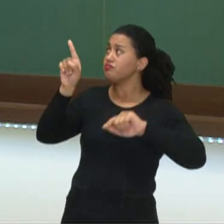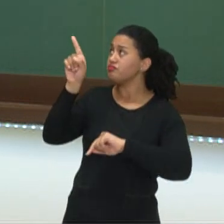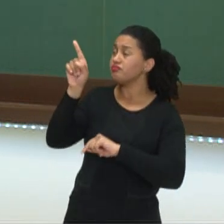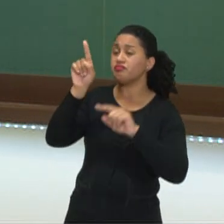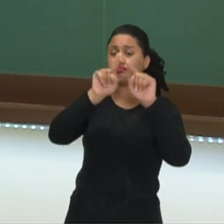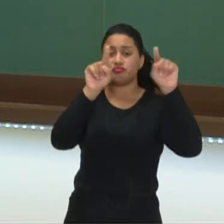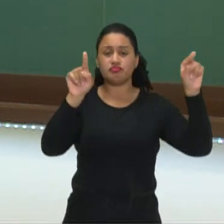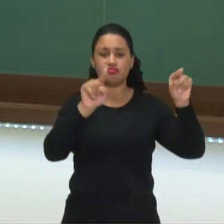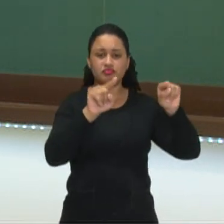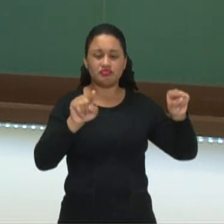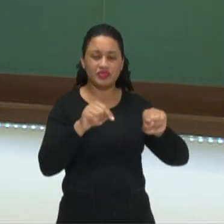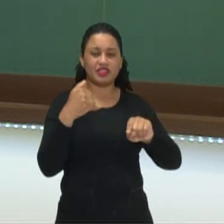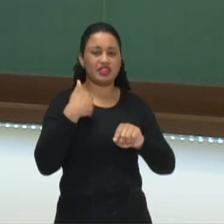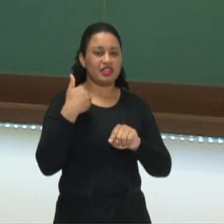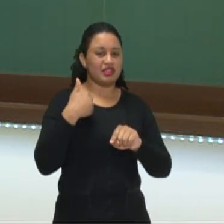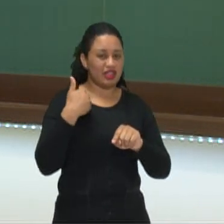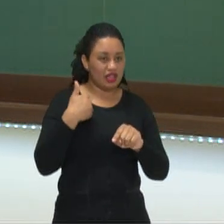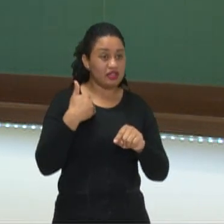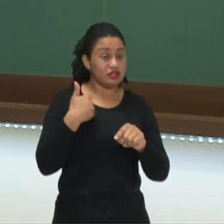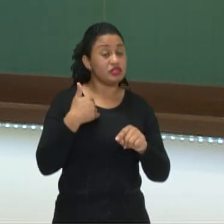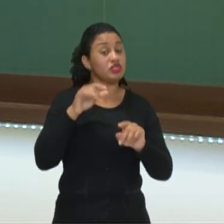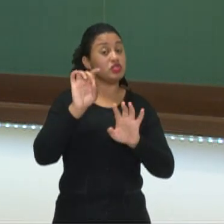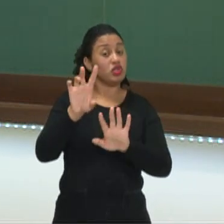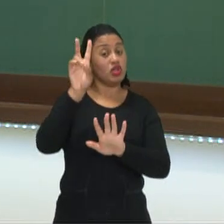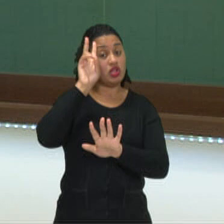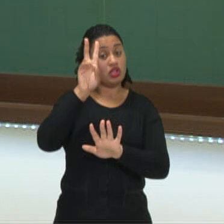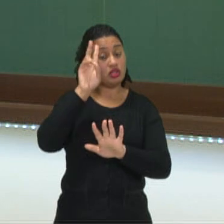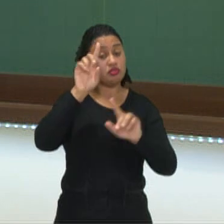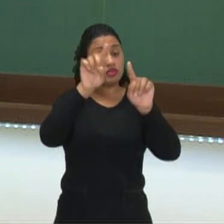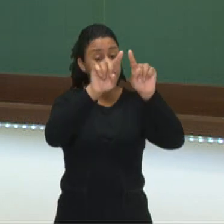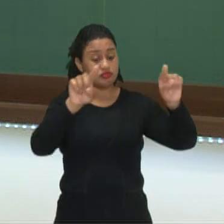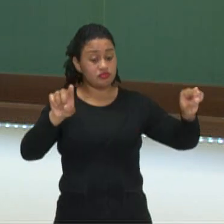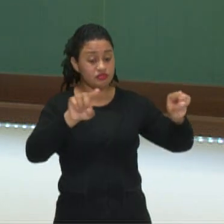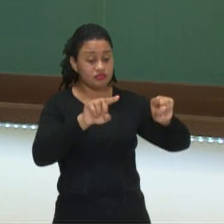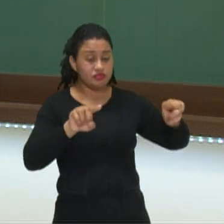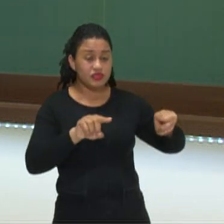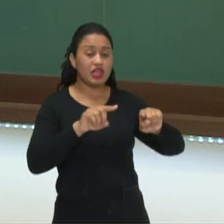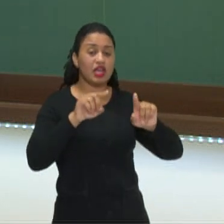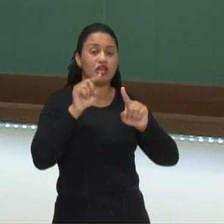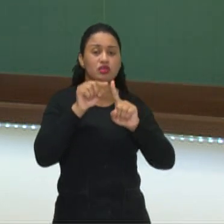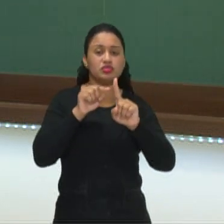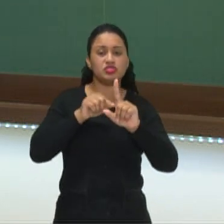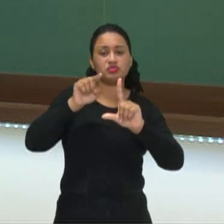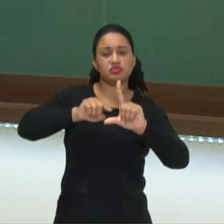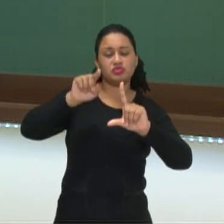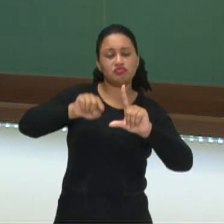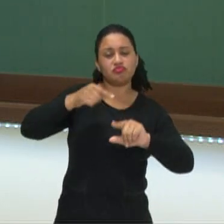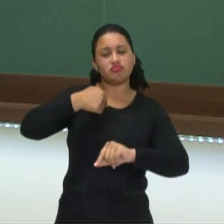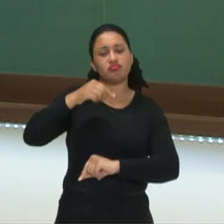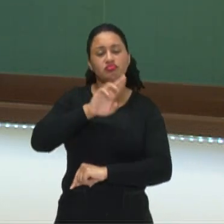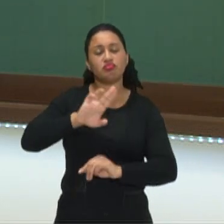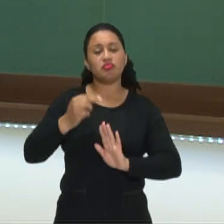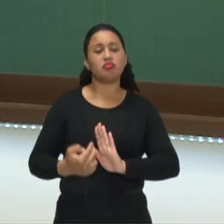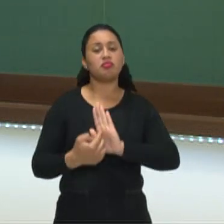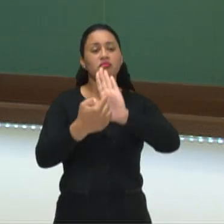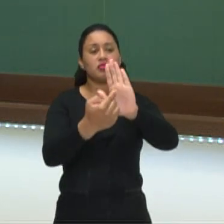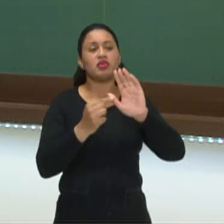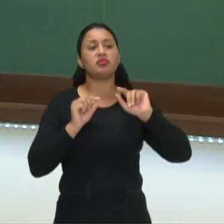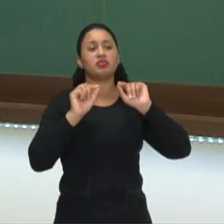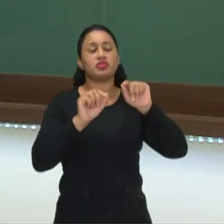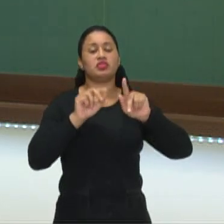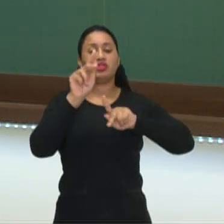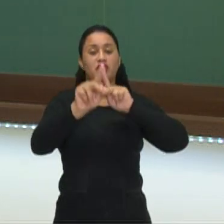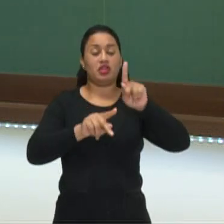aqui essa pirâmide etária. Só relembrando, pirâmide etária é um gráfico que a gente utiliza para representar